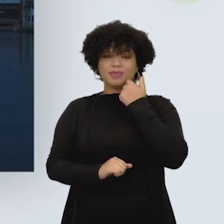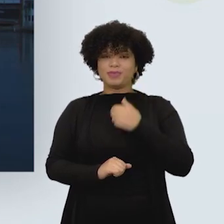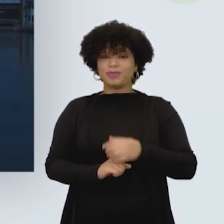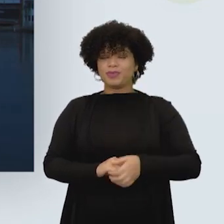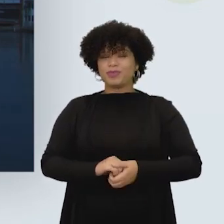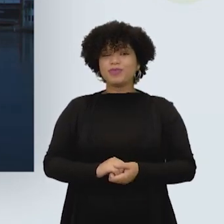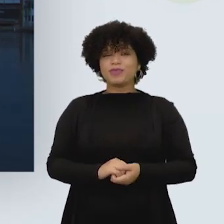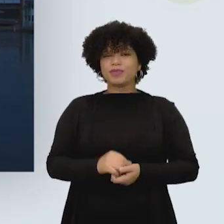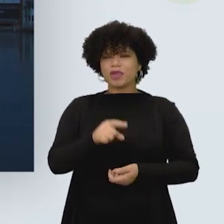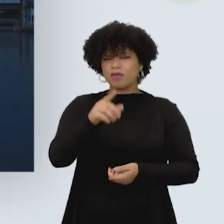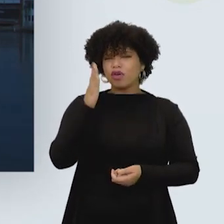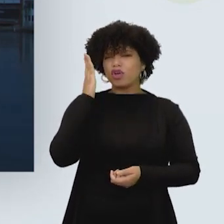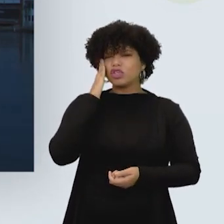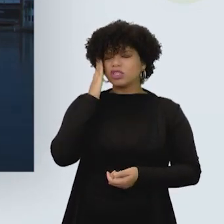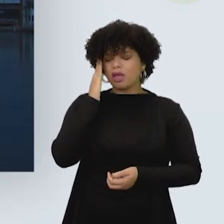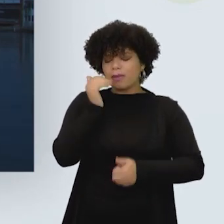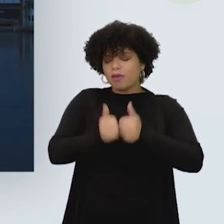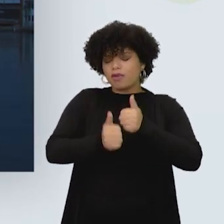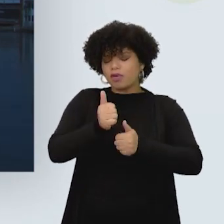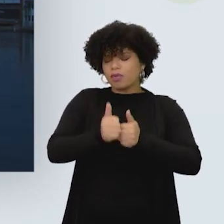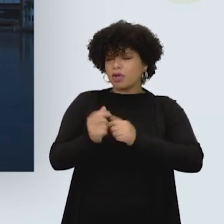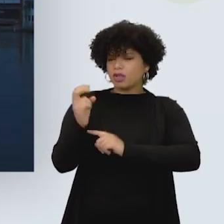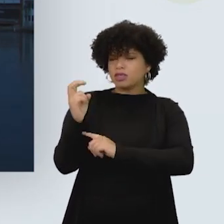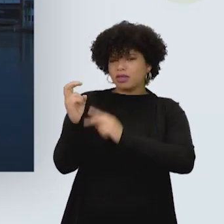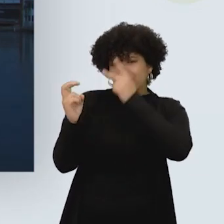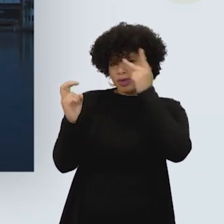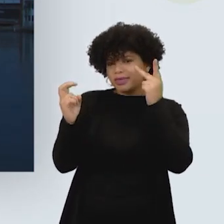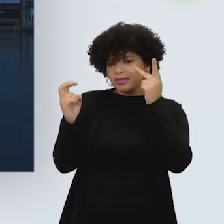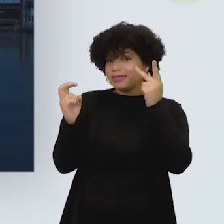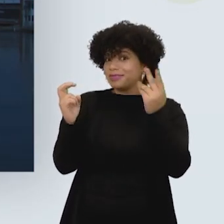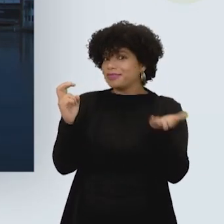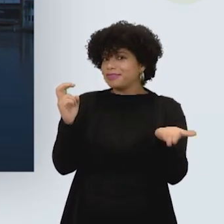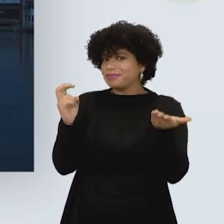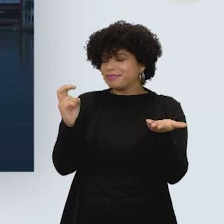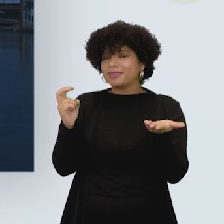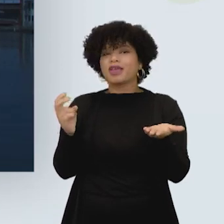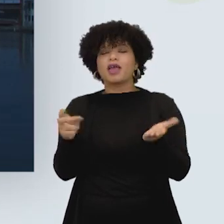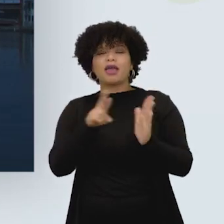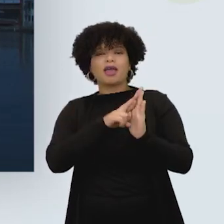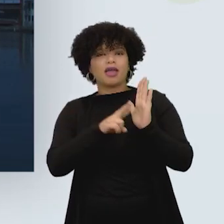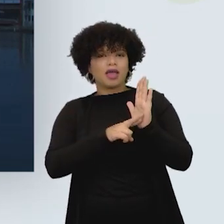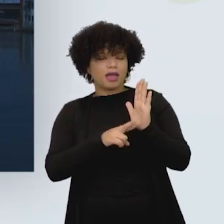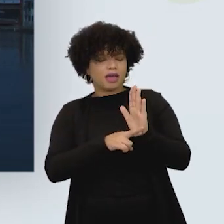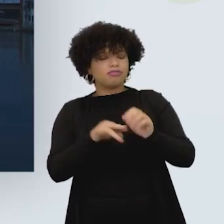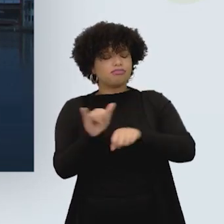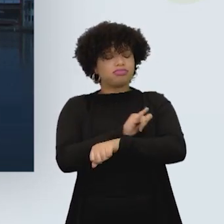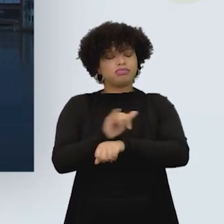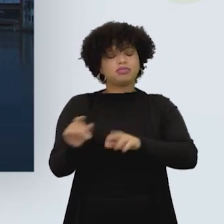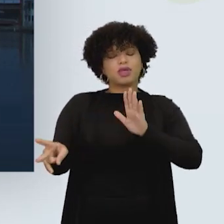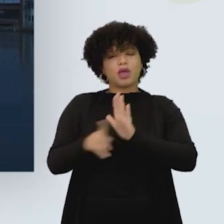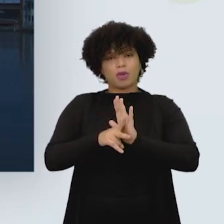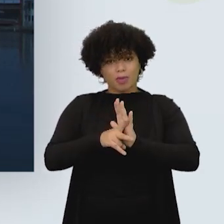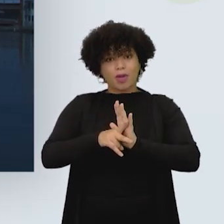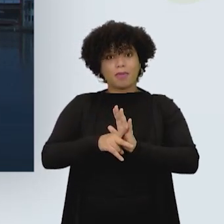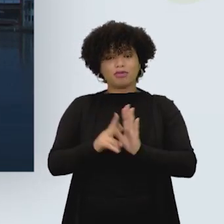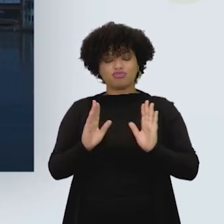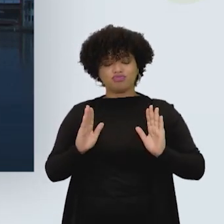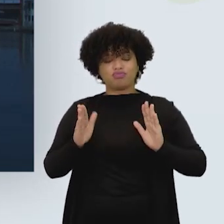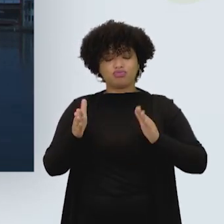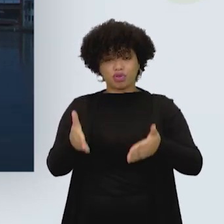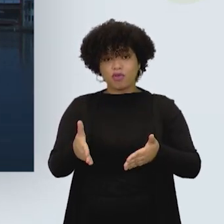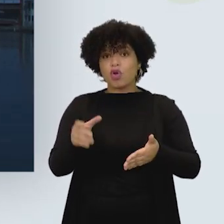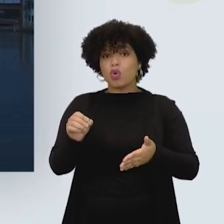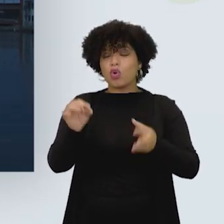Você sabe como funciona o futebol de 5? Conheça agora as regras e as táticas dessa modalidade exclusiva